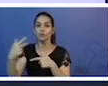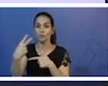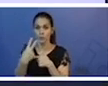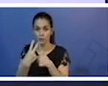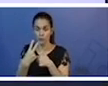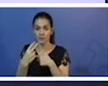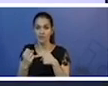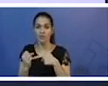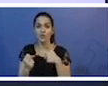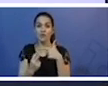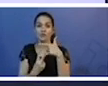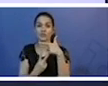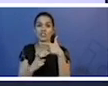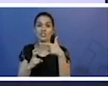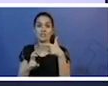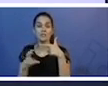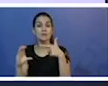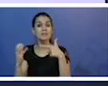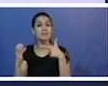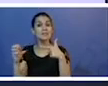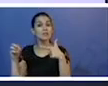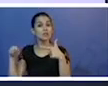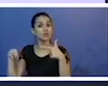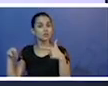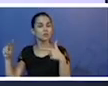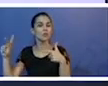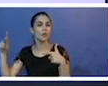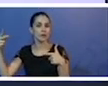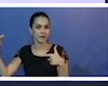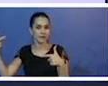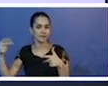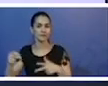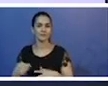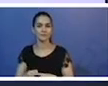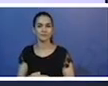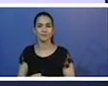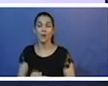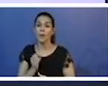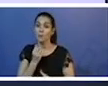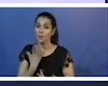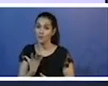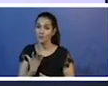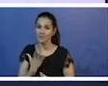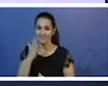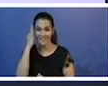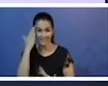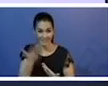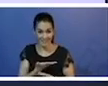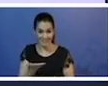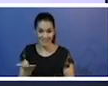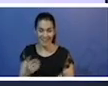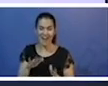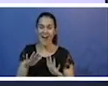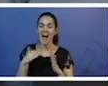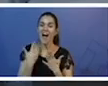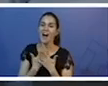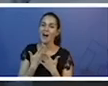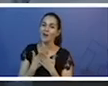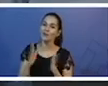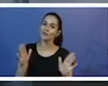25 centímetros quadrados. Bom, pessoal, essa é a nossa aula de